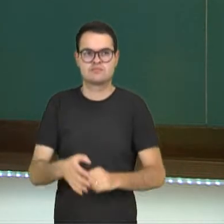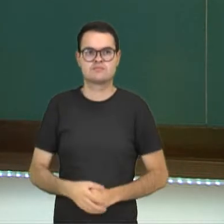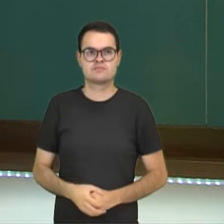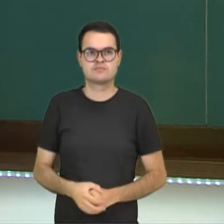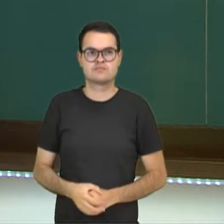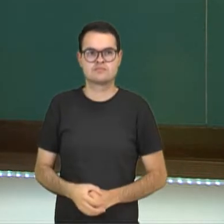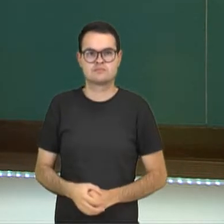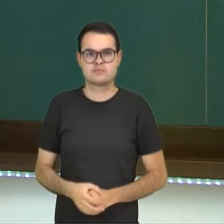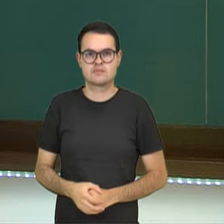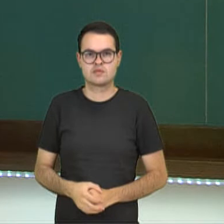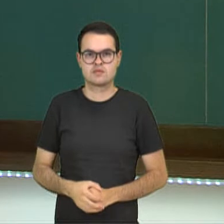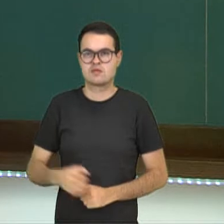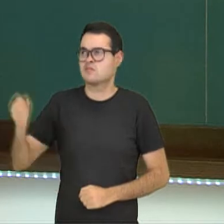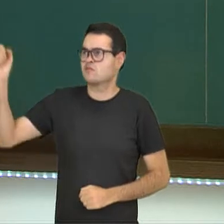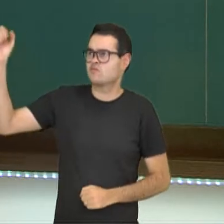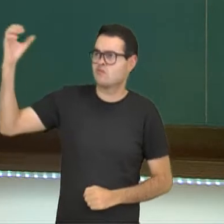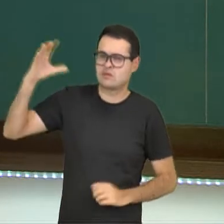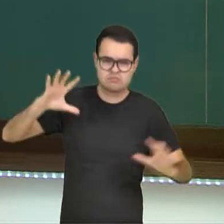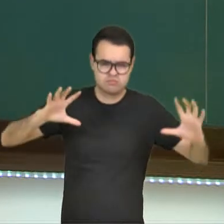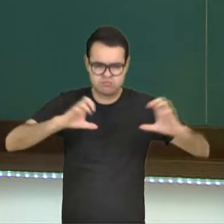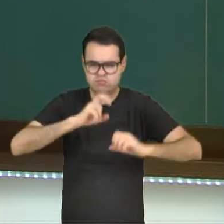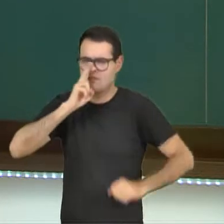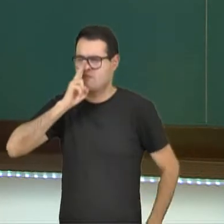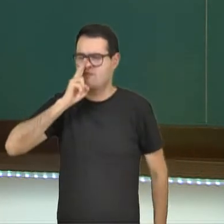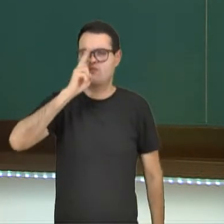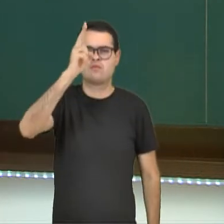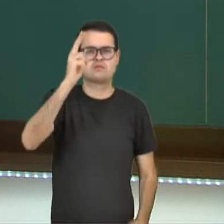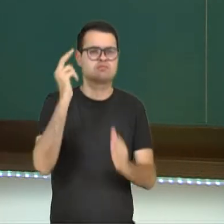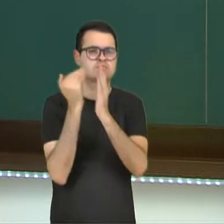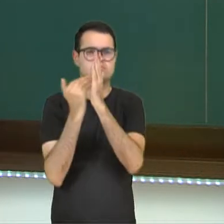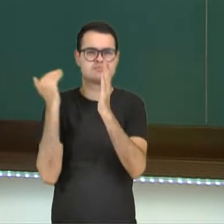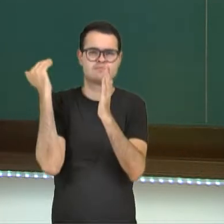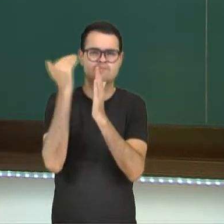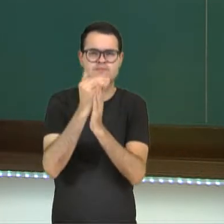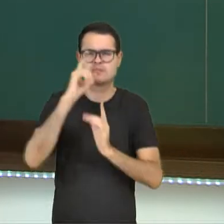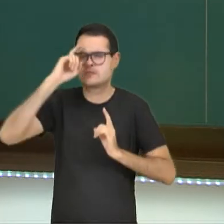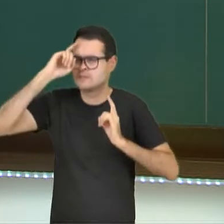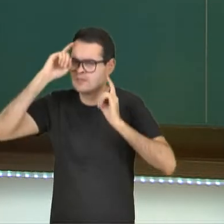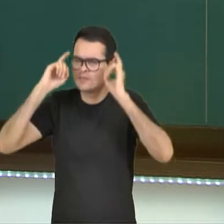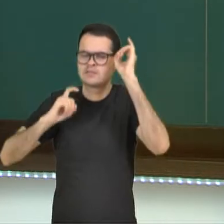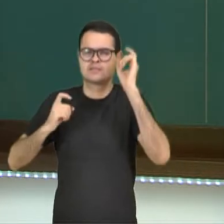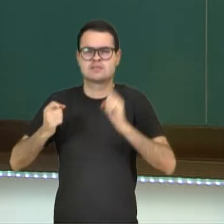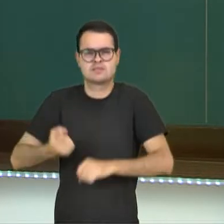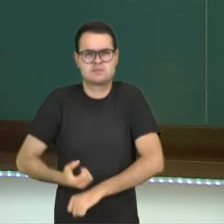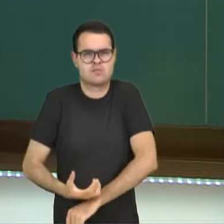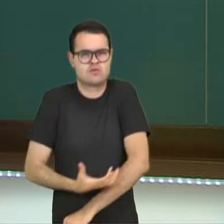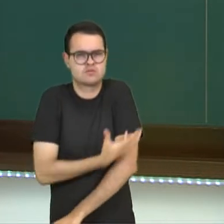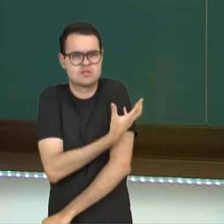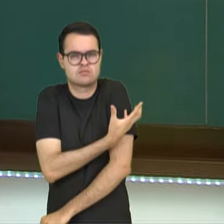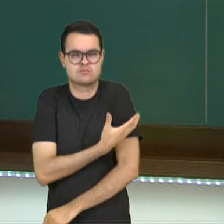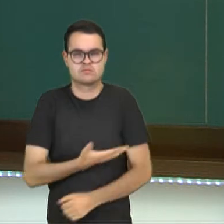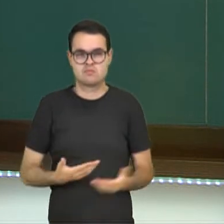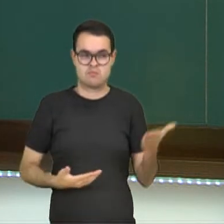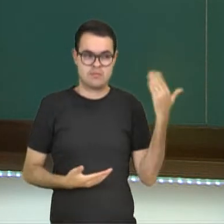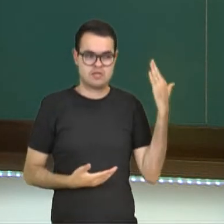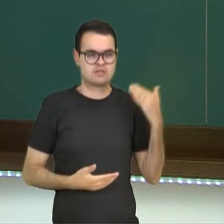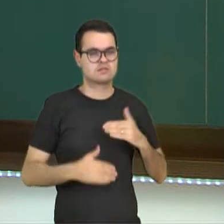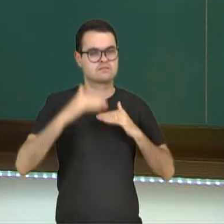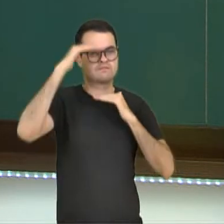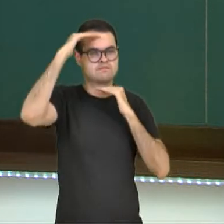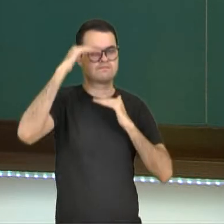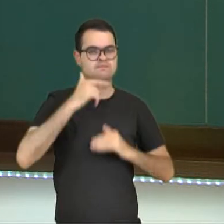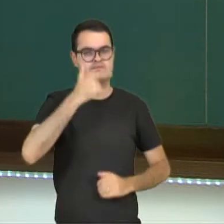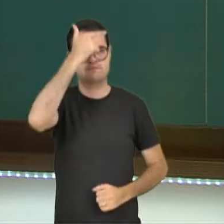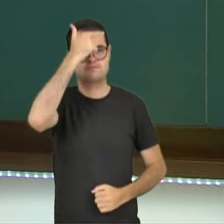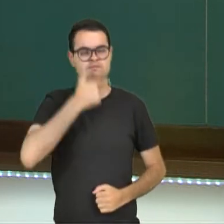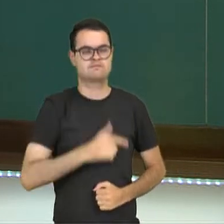Violentos contrastes de luz e sombra, ápice da intensidade dramática, isso é, a gente tinha as caras de paisagem no Renascimento, no